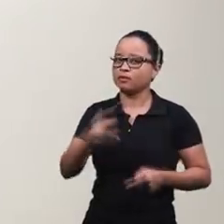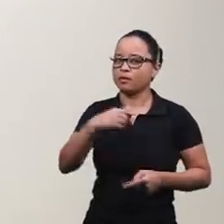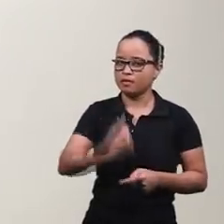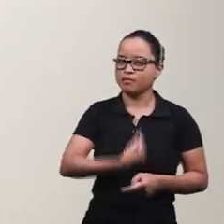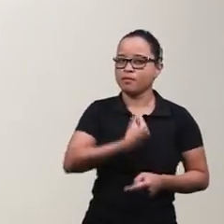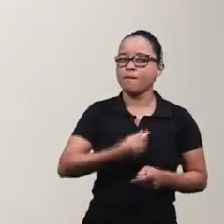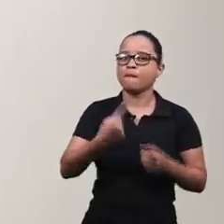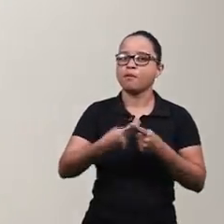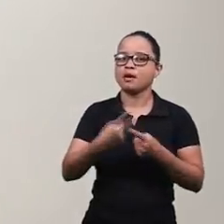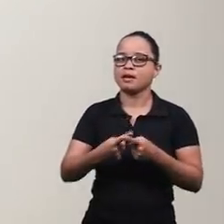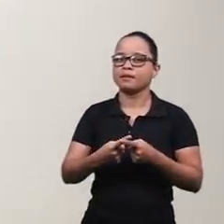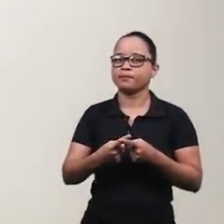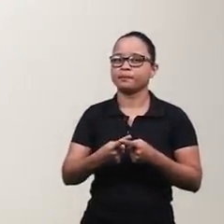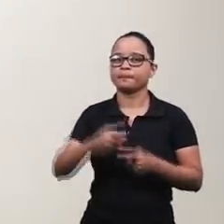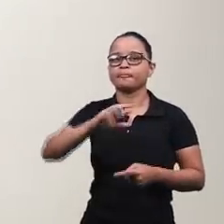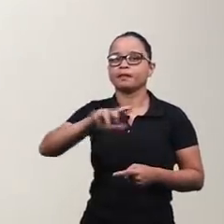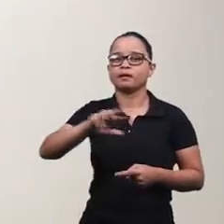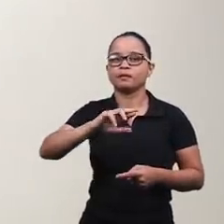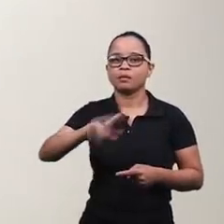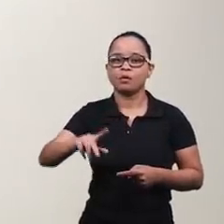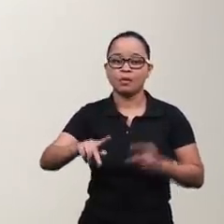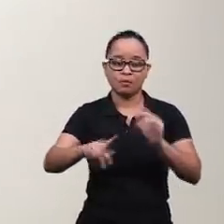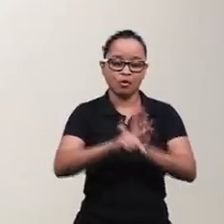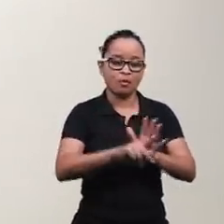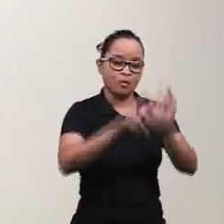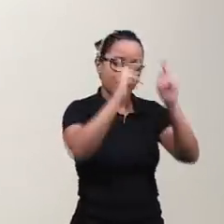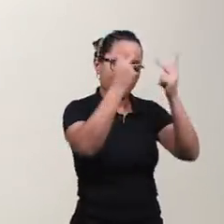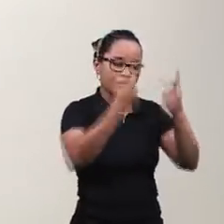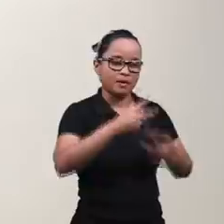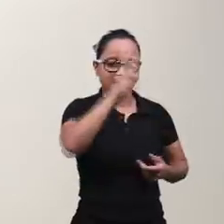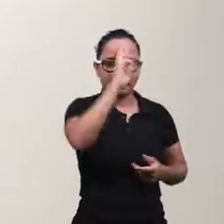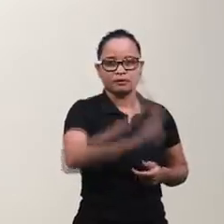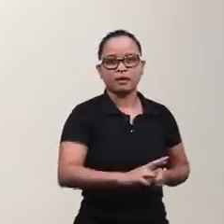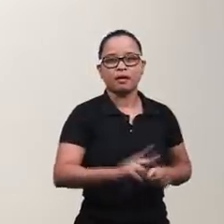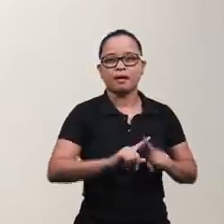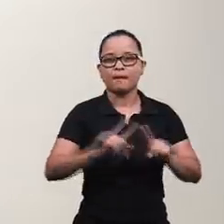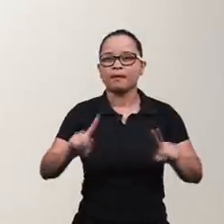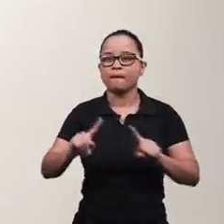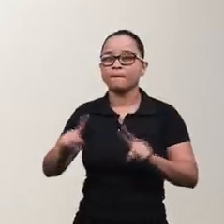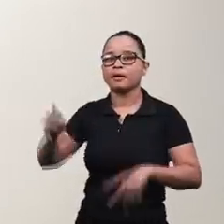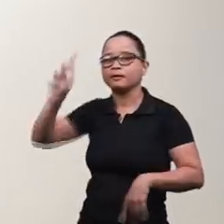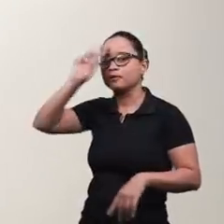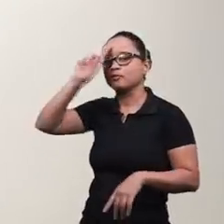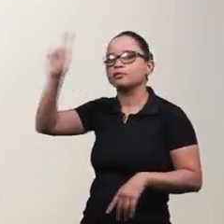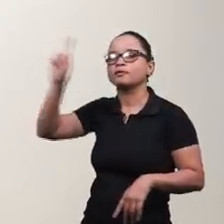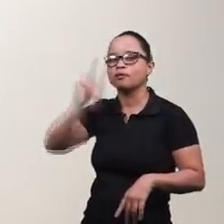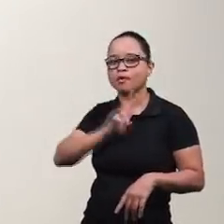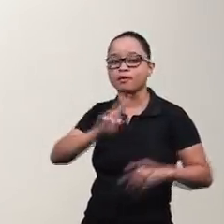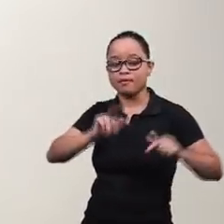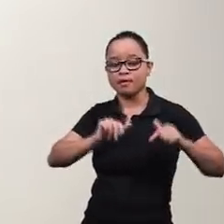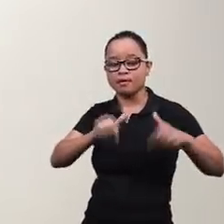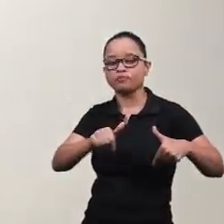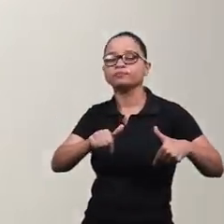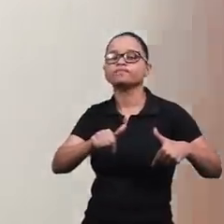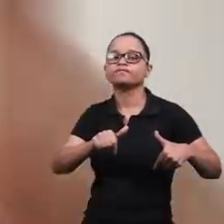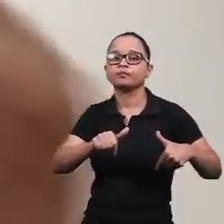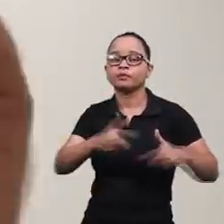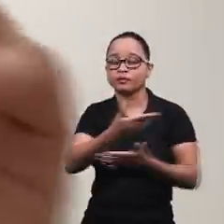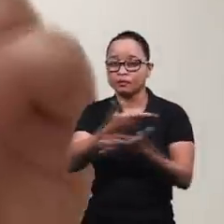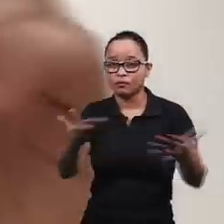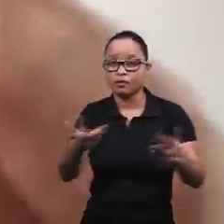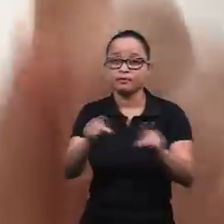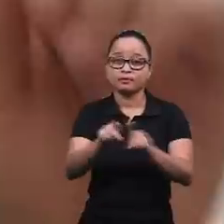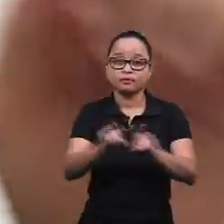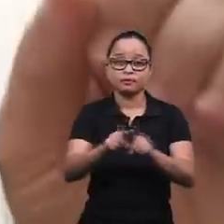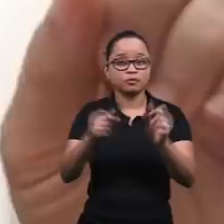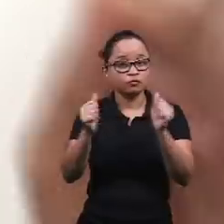vai ser corrigido Por que esse templo não é para Morada do homem mas para morado sua habitação do Senhor e